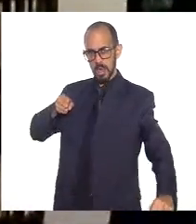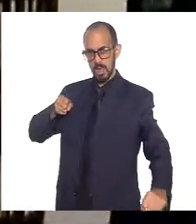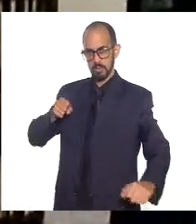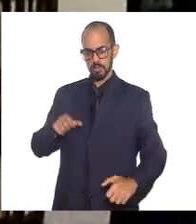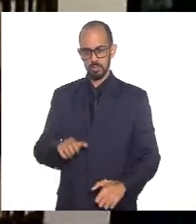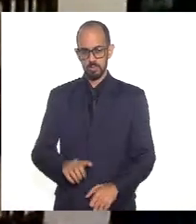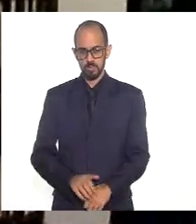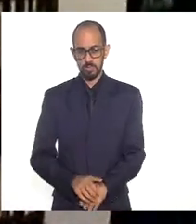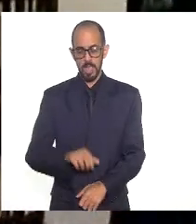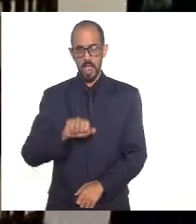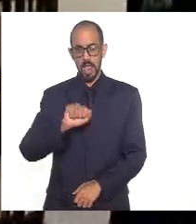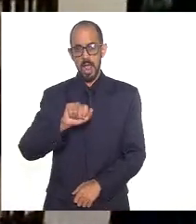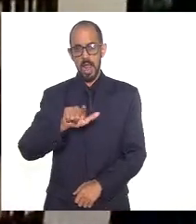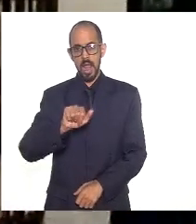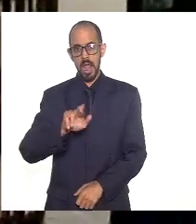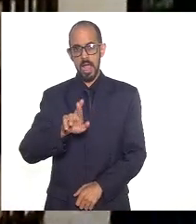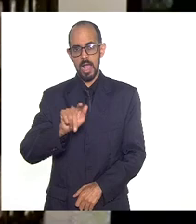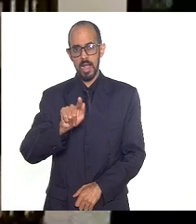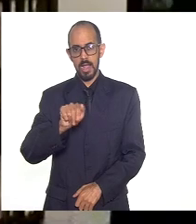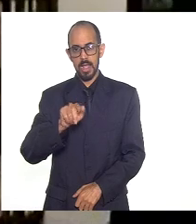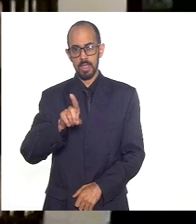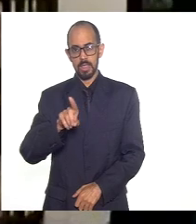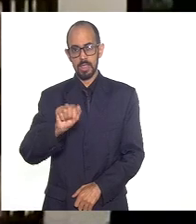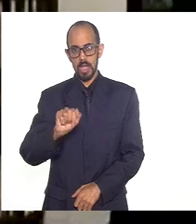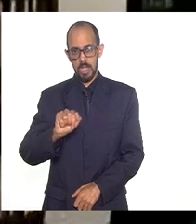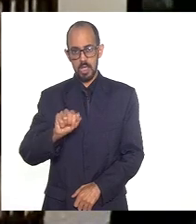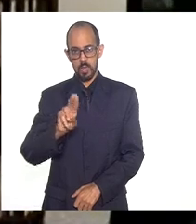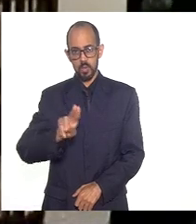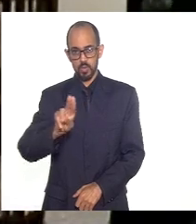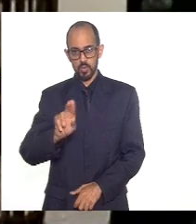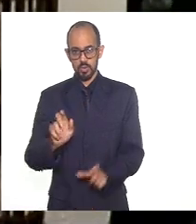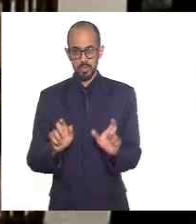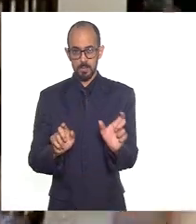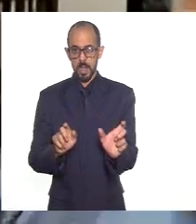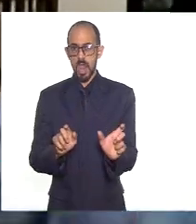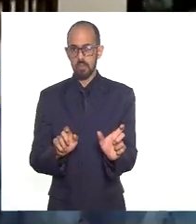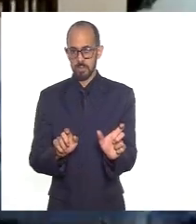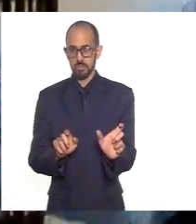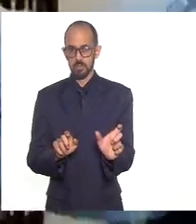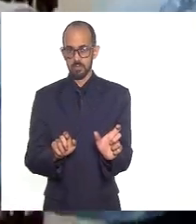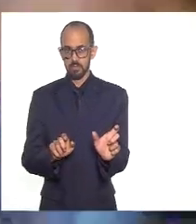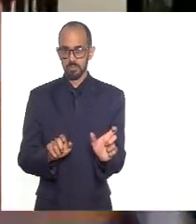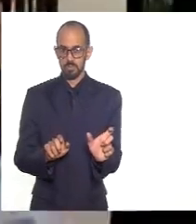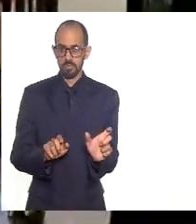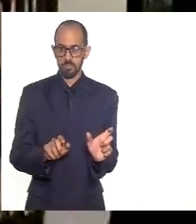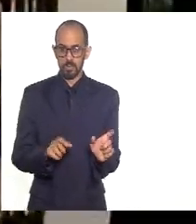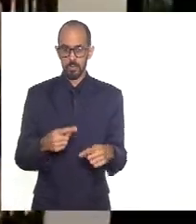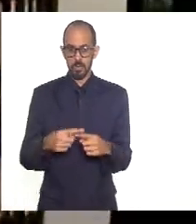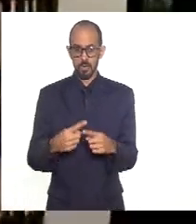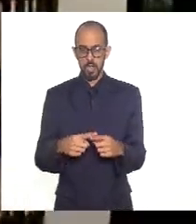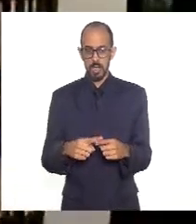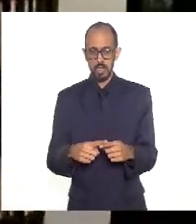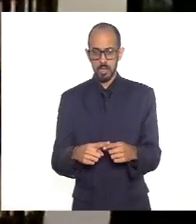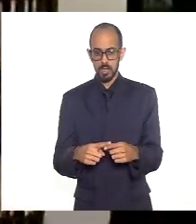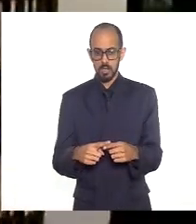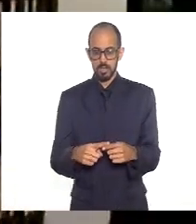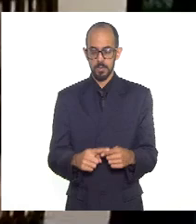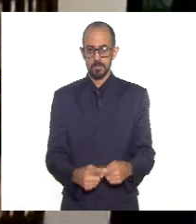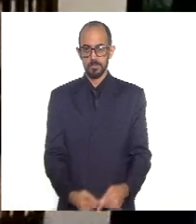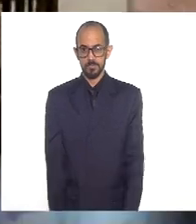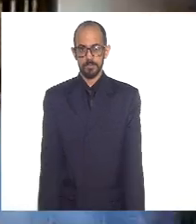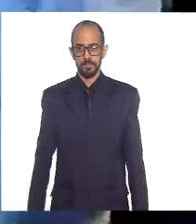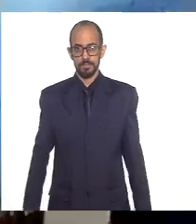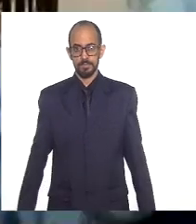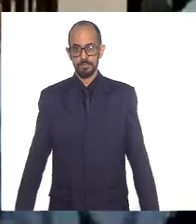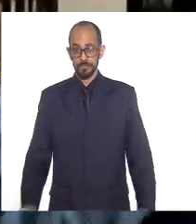termo. Não é? Porque ou nos unamos, e